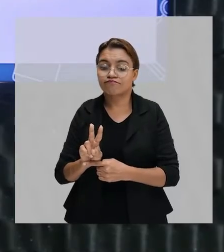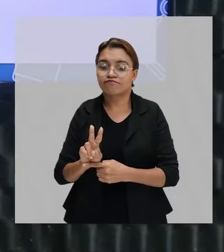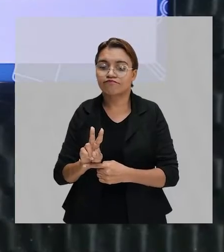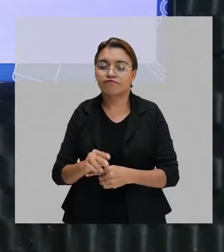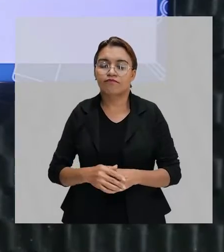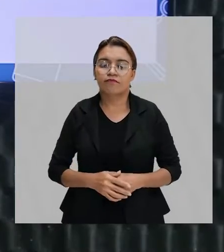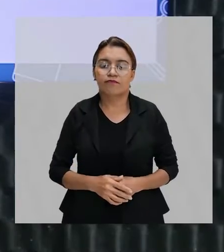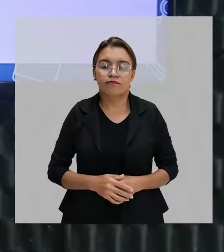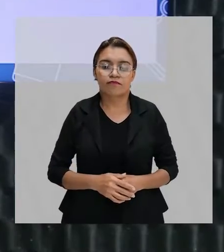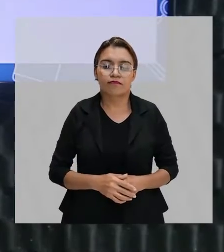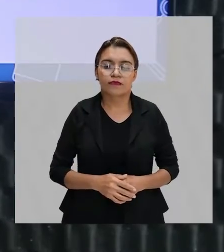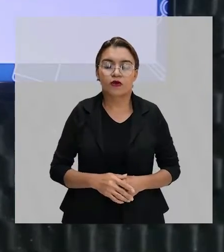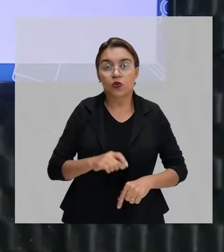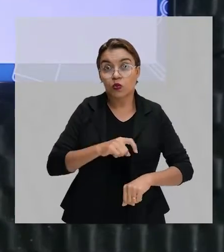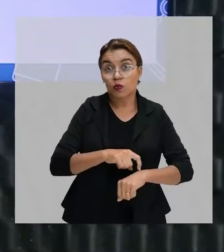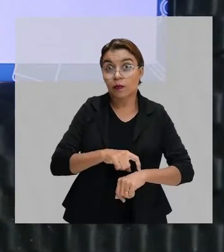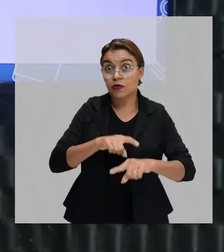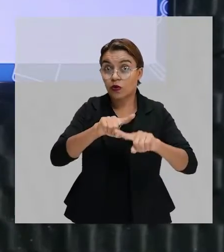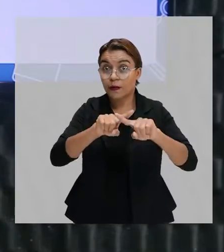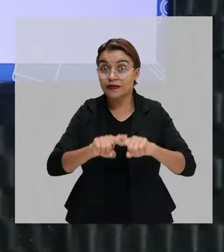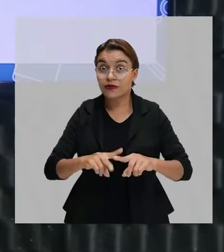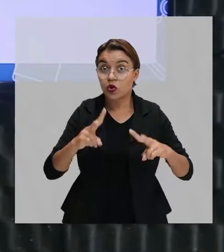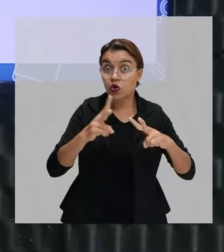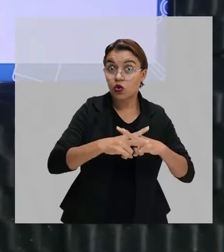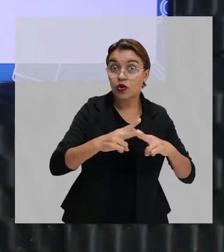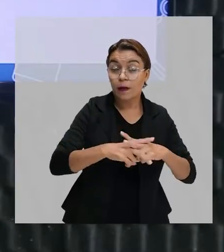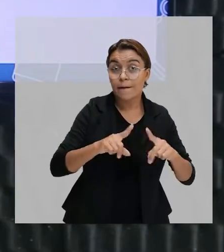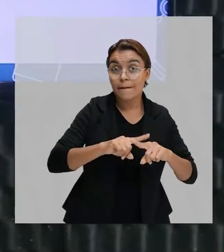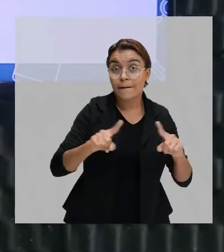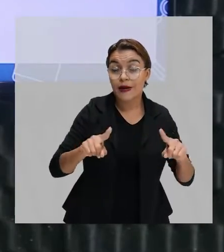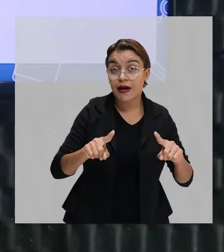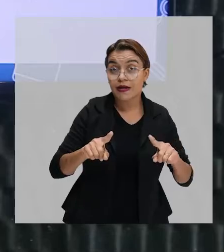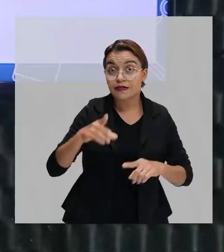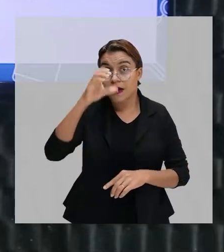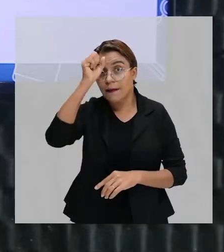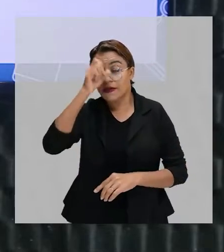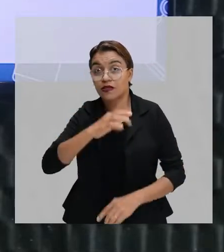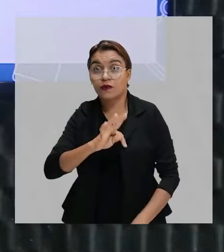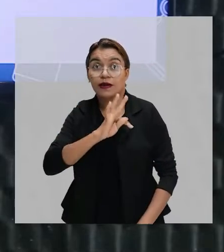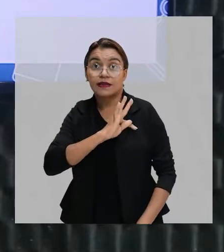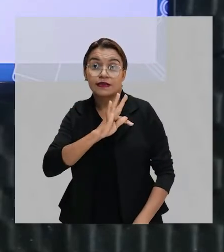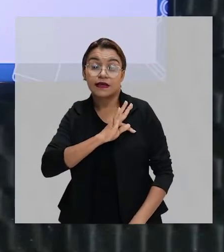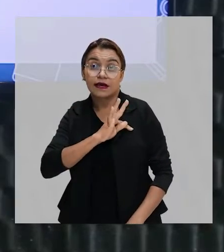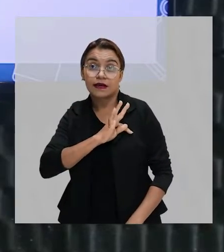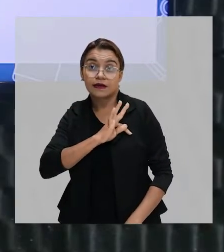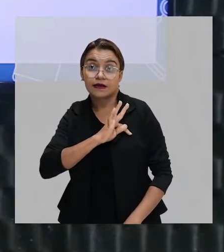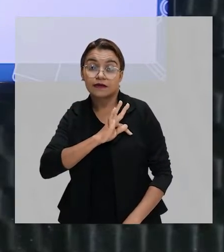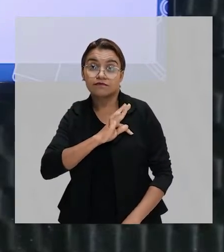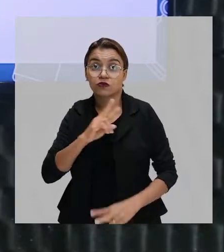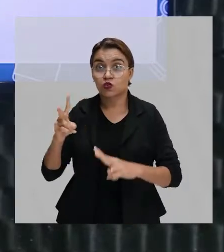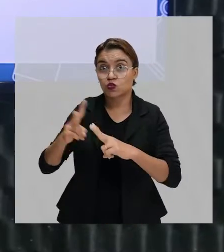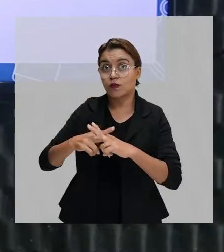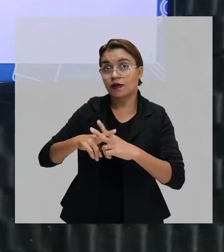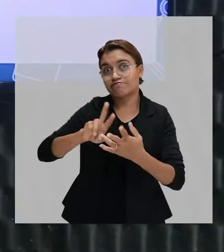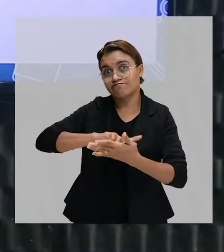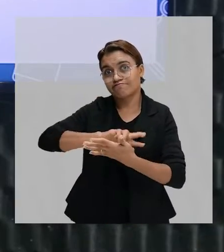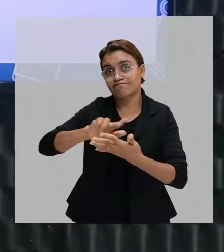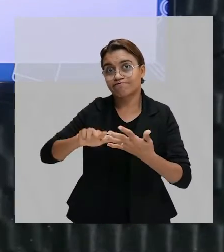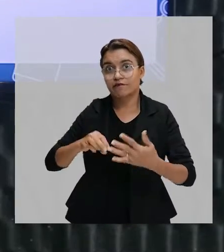que ele está numa competição ele está lutando mas ele aprendeu as técnicas de uma arte marcial